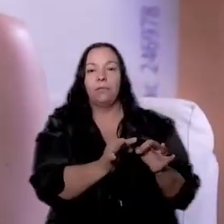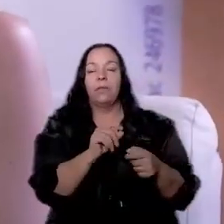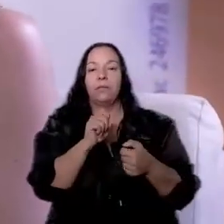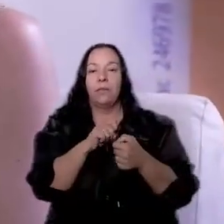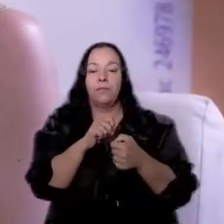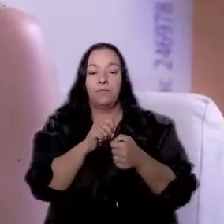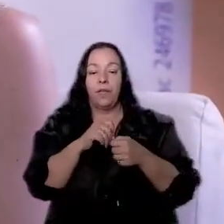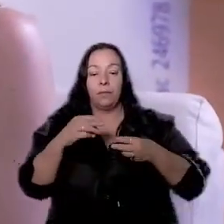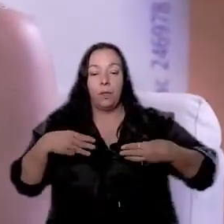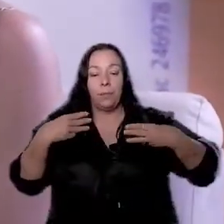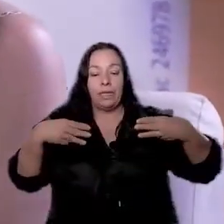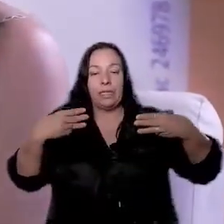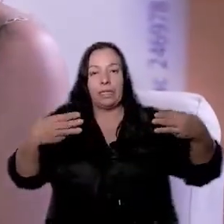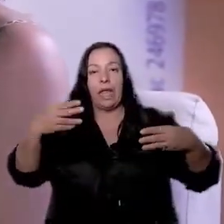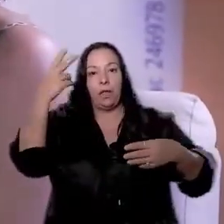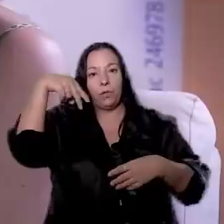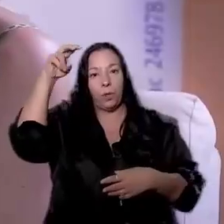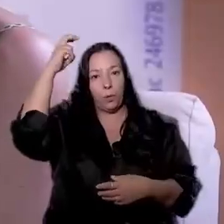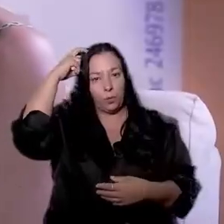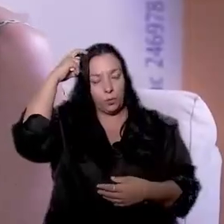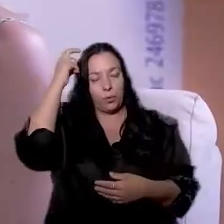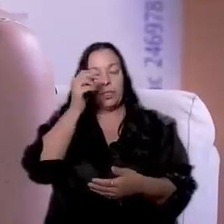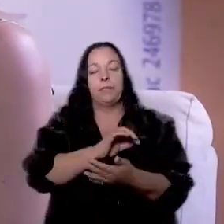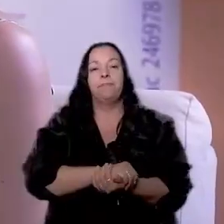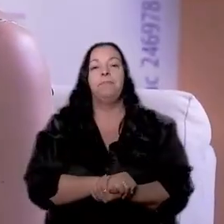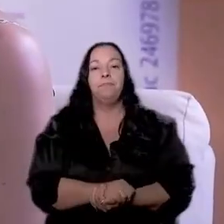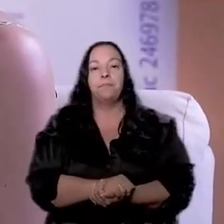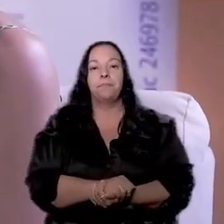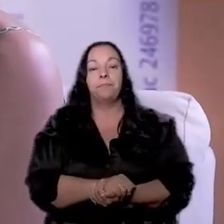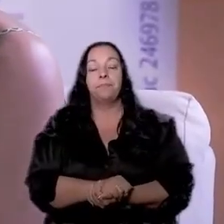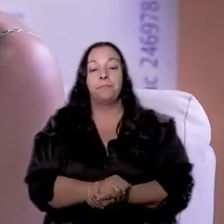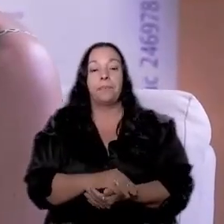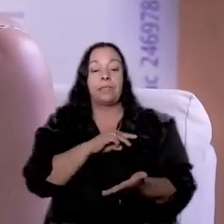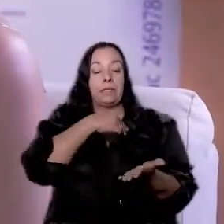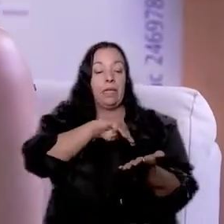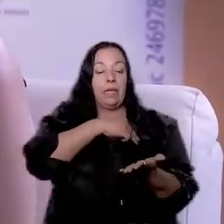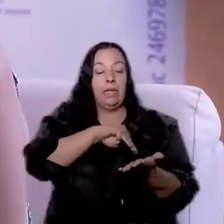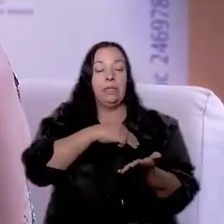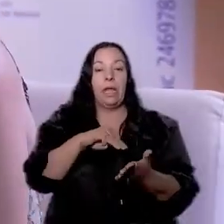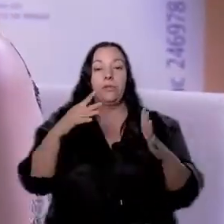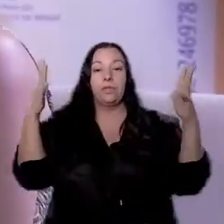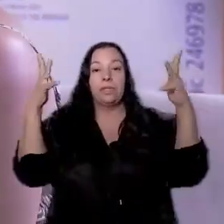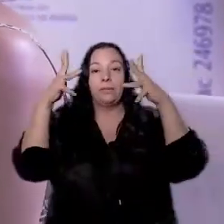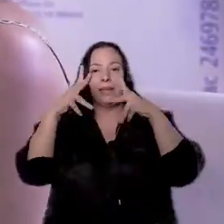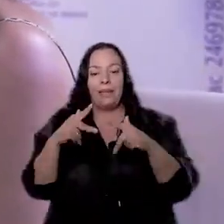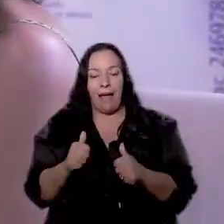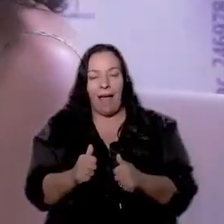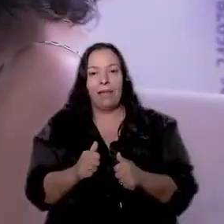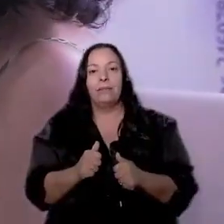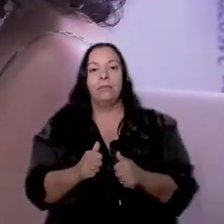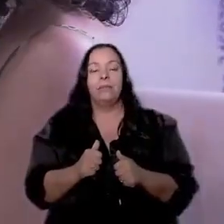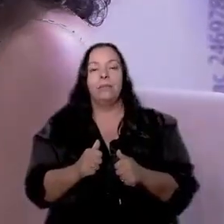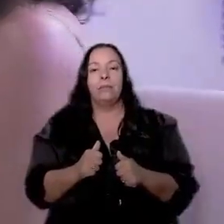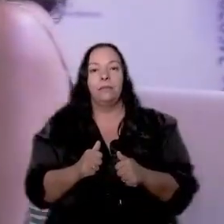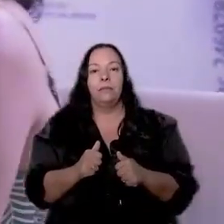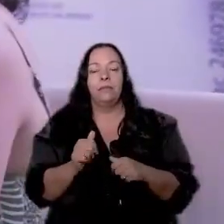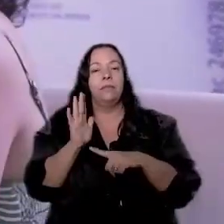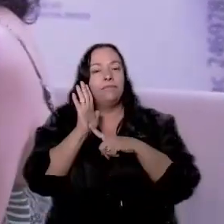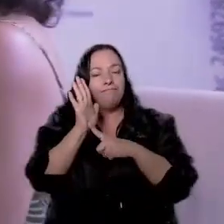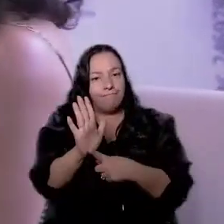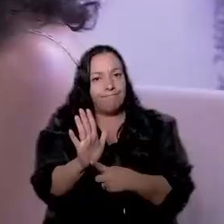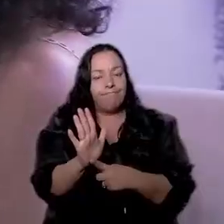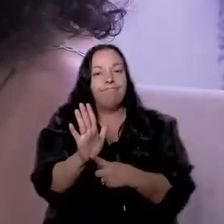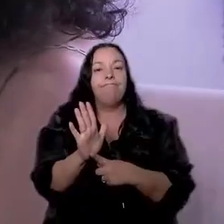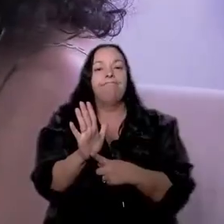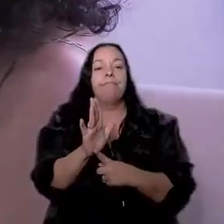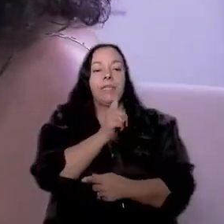executado pelo Ministério da Cultura. Então, eu queria justamente que o secretário nos explicasse que cenário é esse